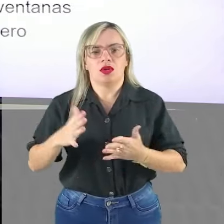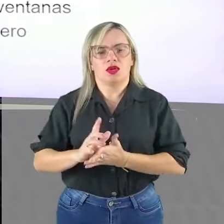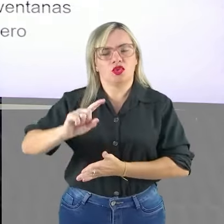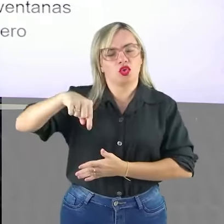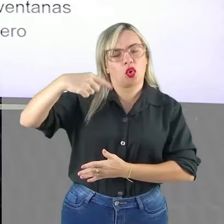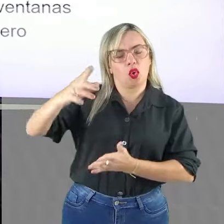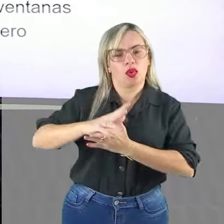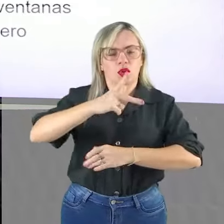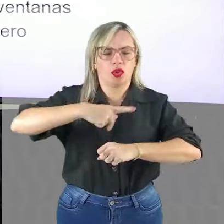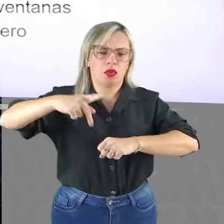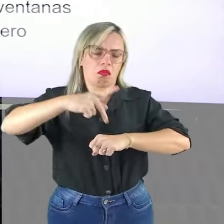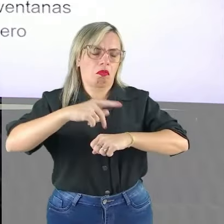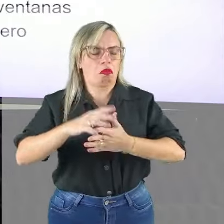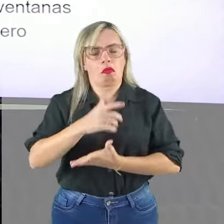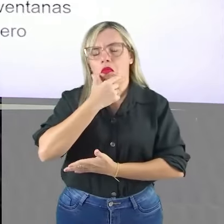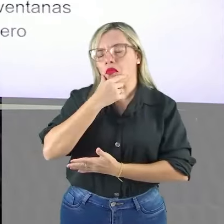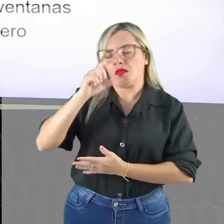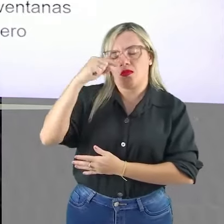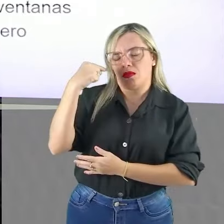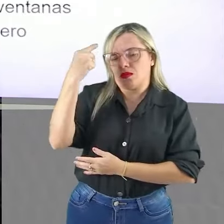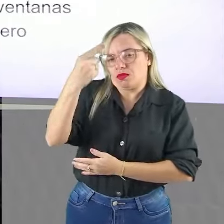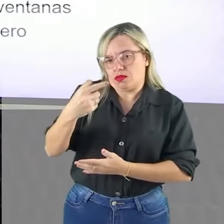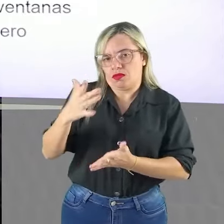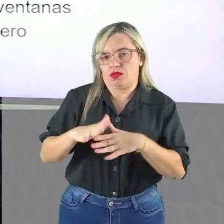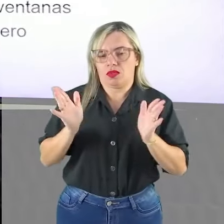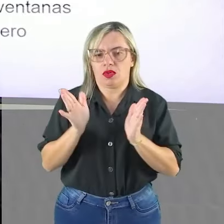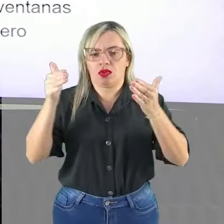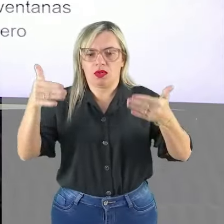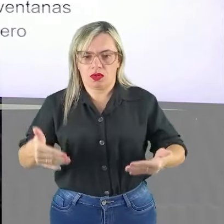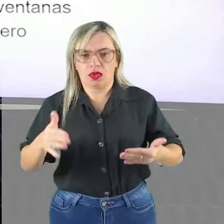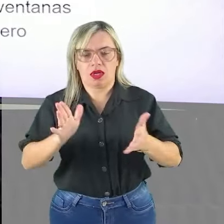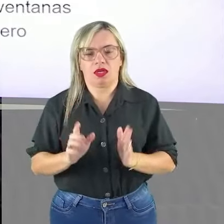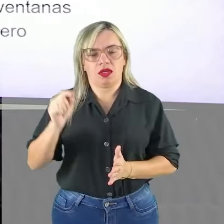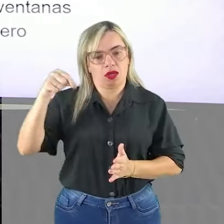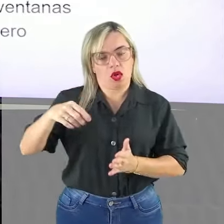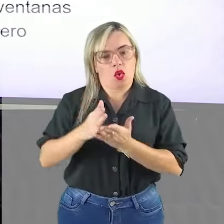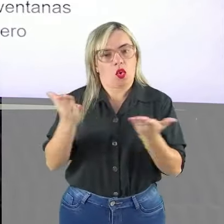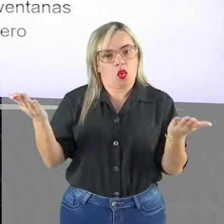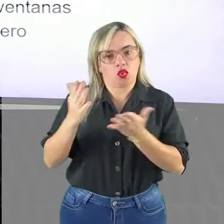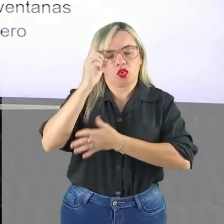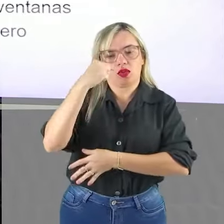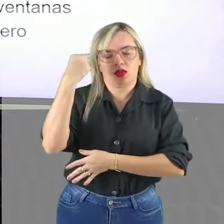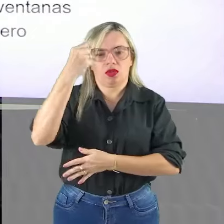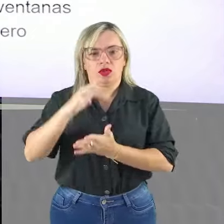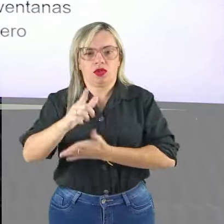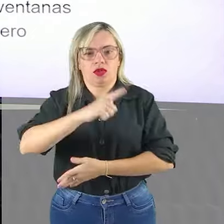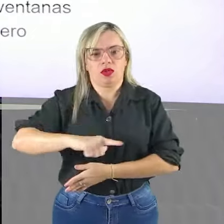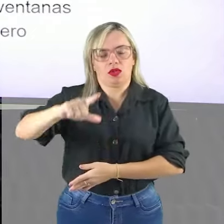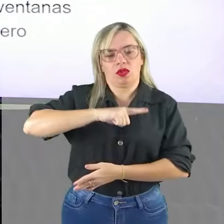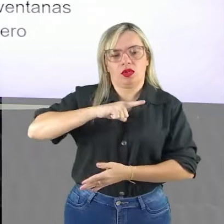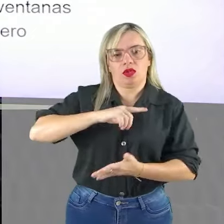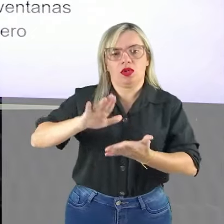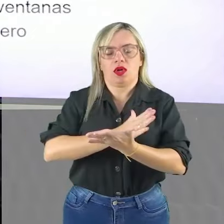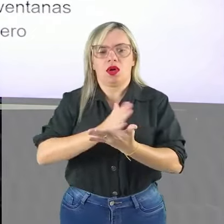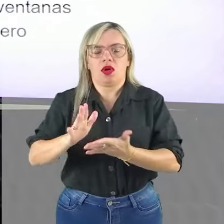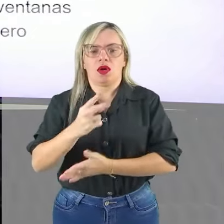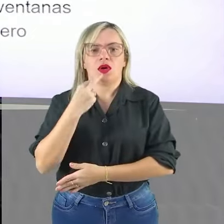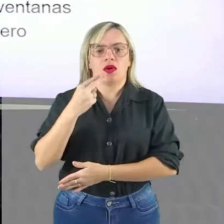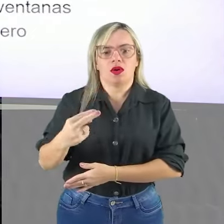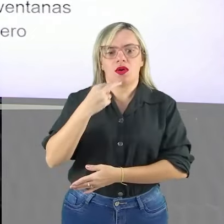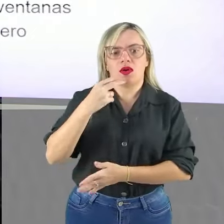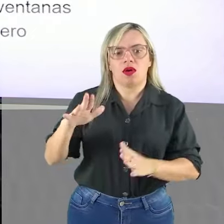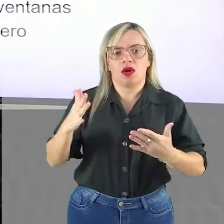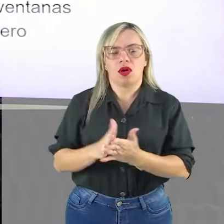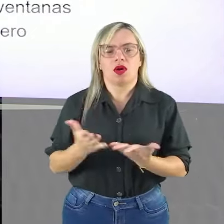tá seja ela inglês seja ela espanhol e aqui a gente tá focando na língua espanhola tá Se tiver alguma coisa no teu idioma